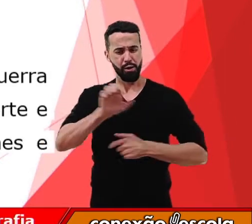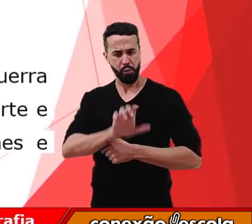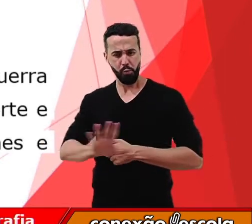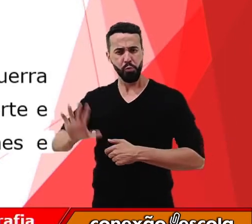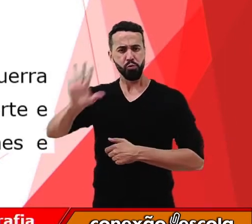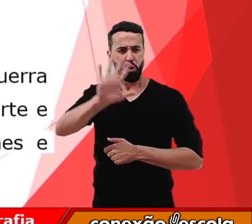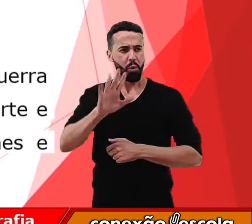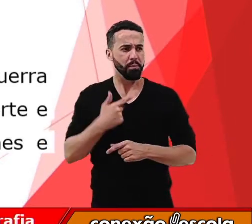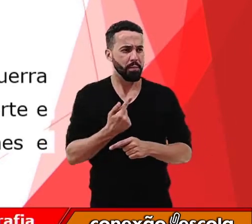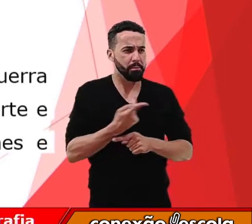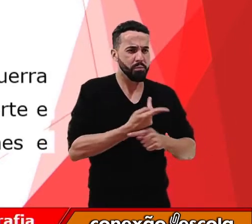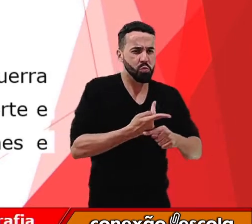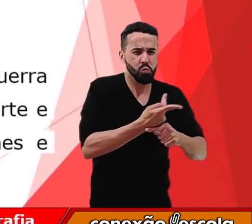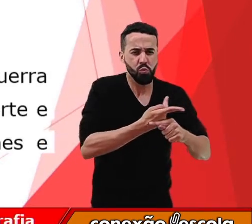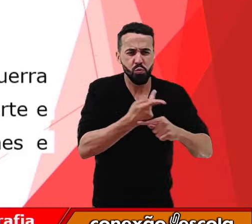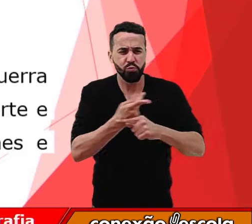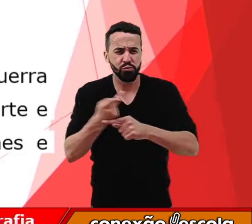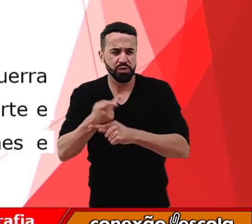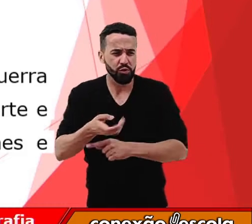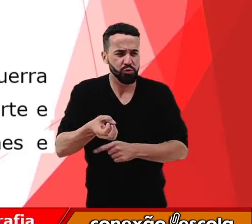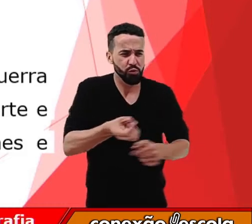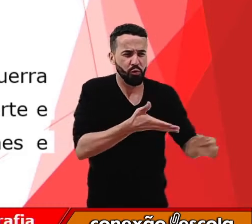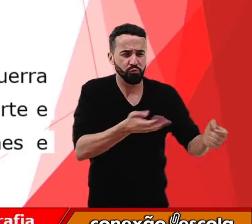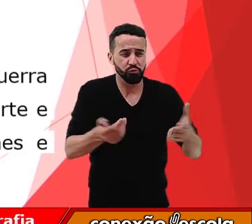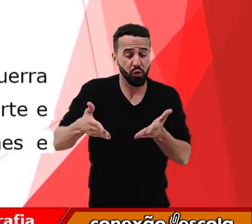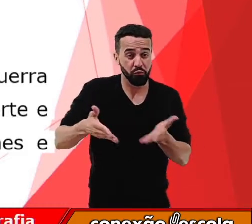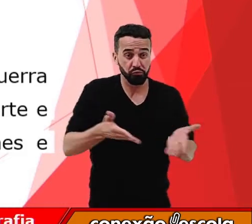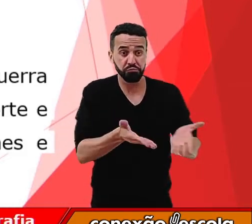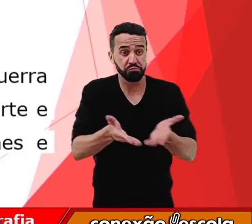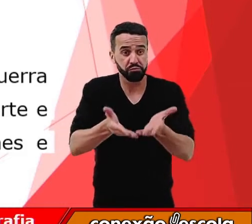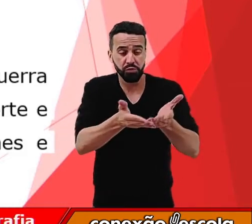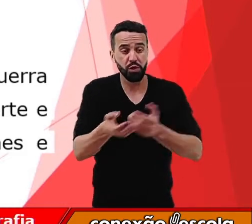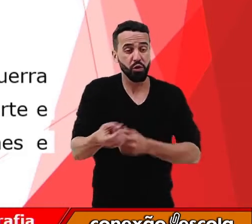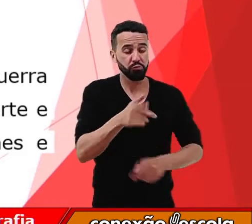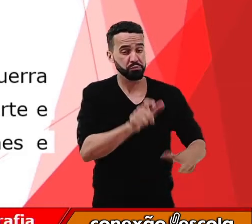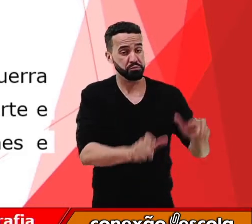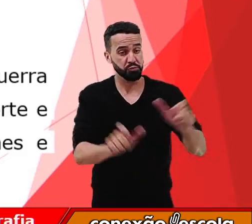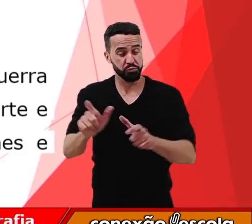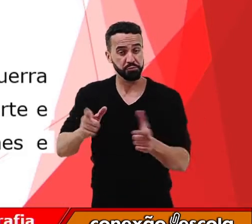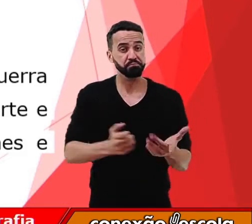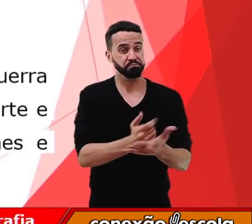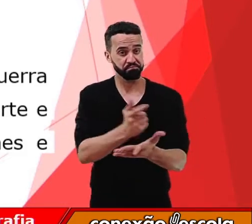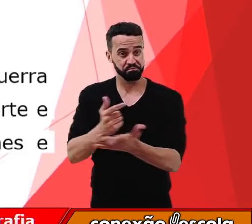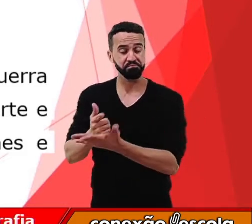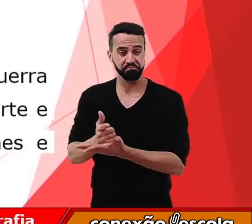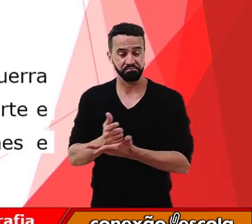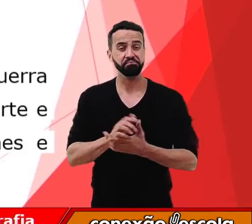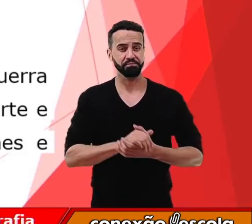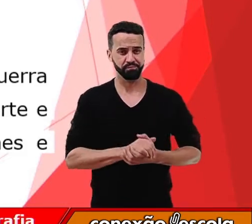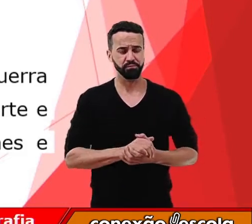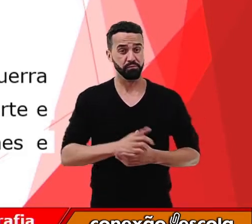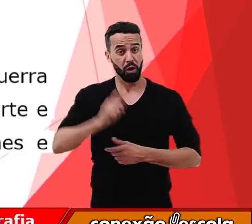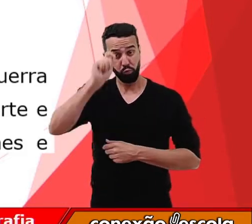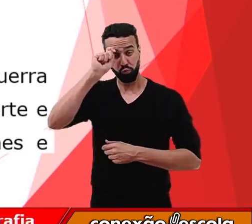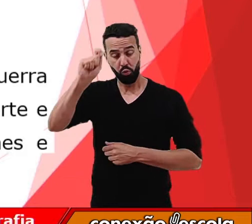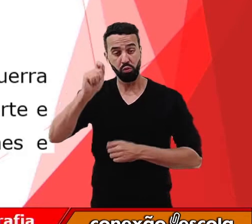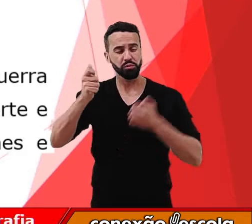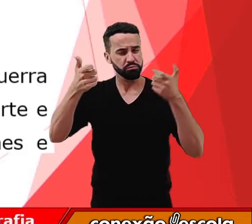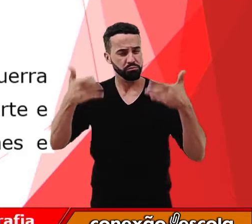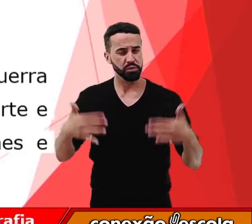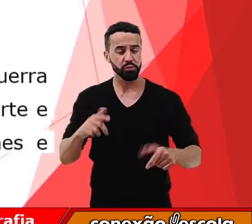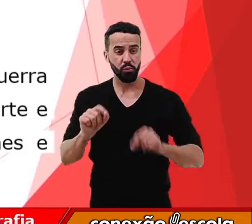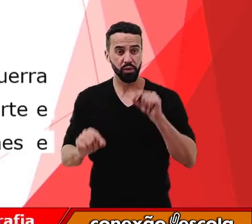novas rotas comerciais e de novos mercados consumidores. Alguns autores vão dizer que a